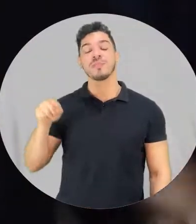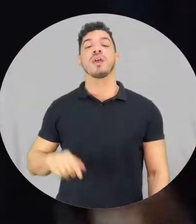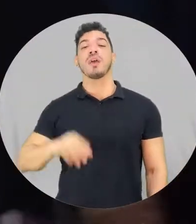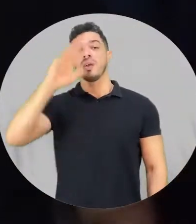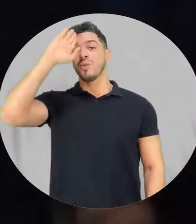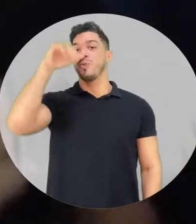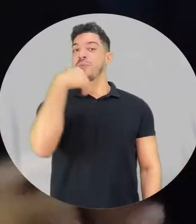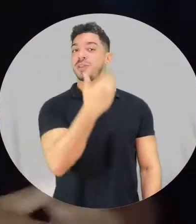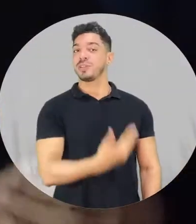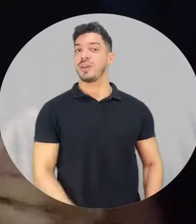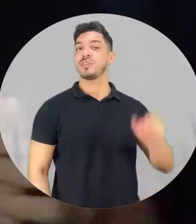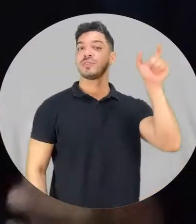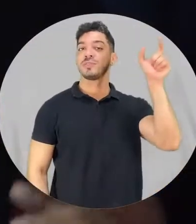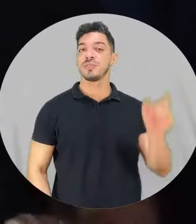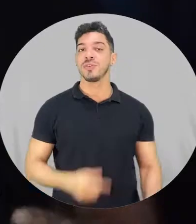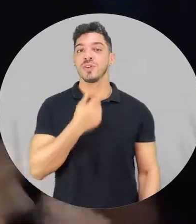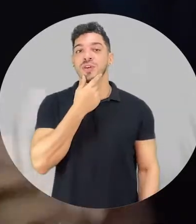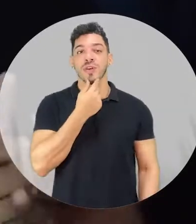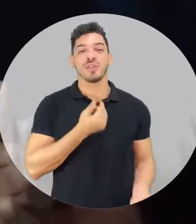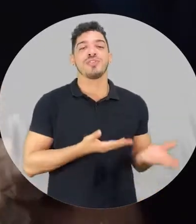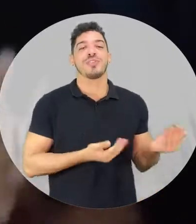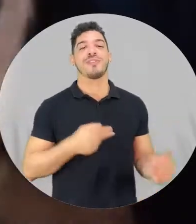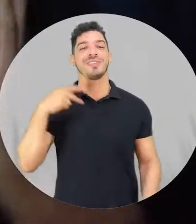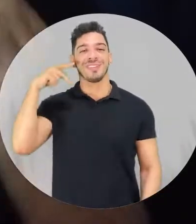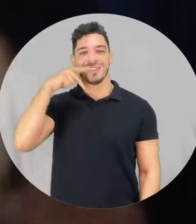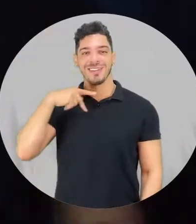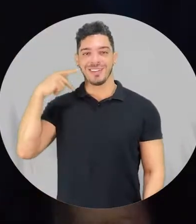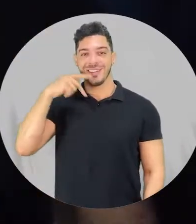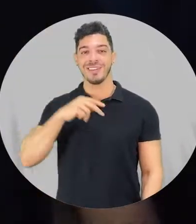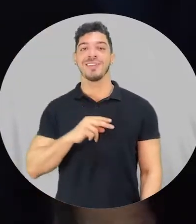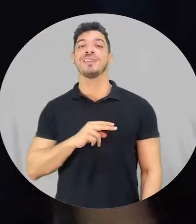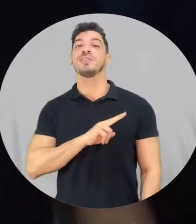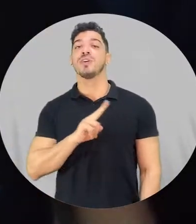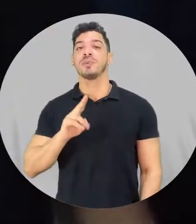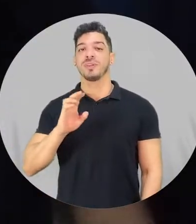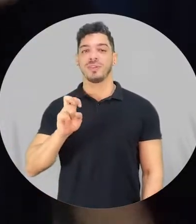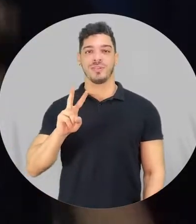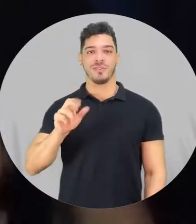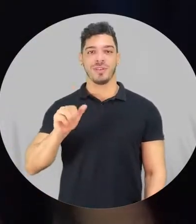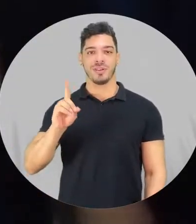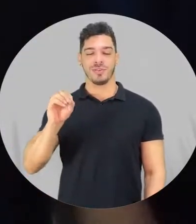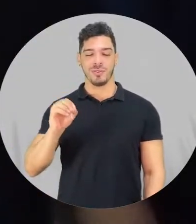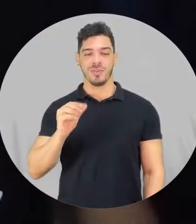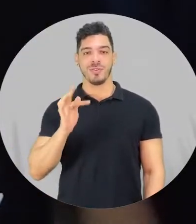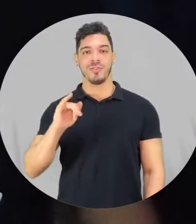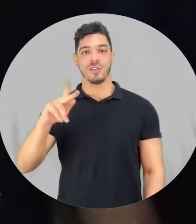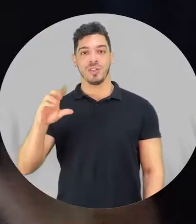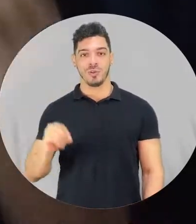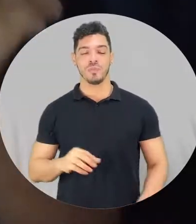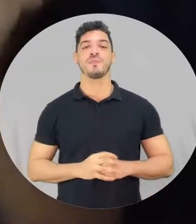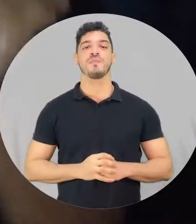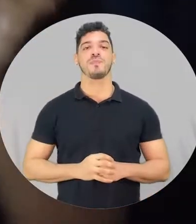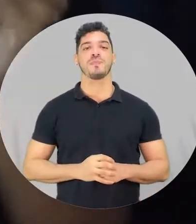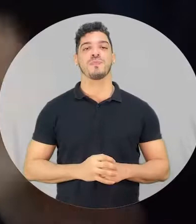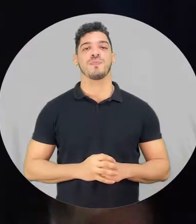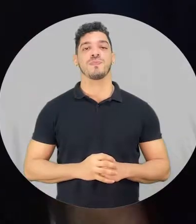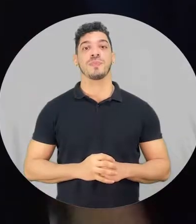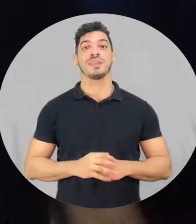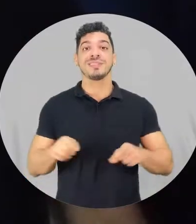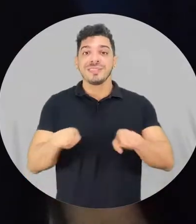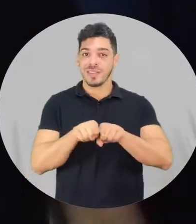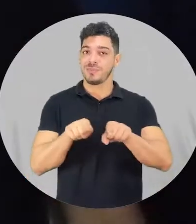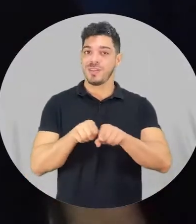desta semana é um jovem repentista paraibano, o Evaldo Filho. E logo em seguida, em